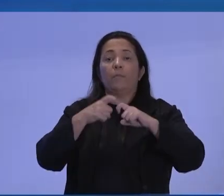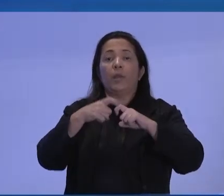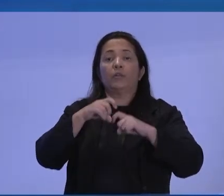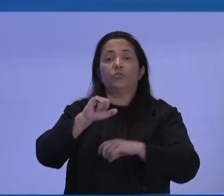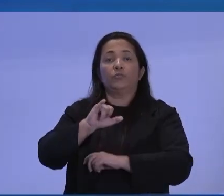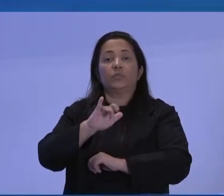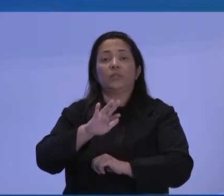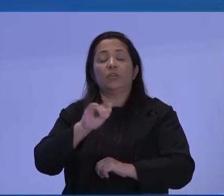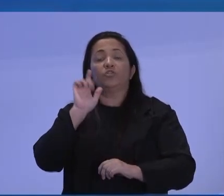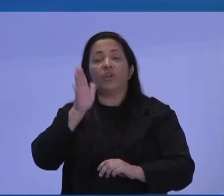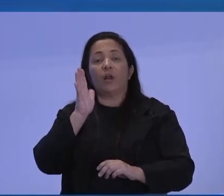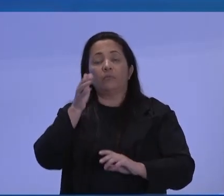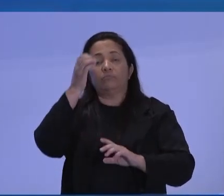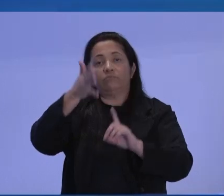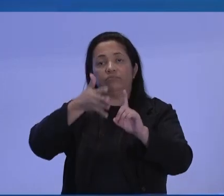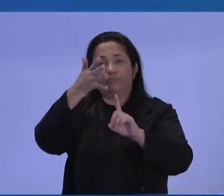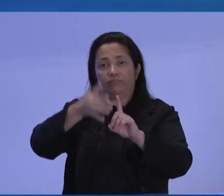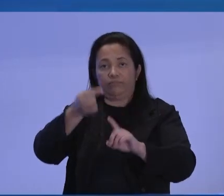citou.